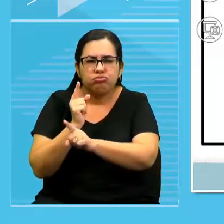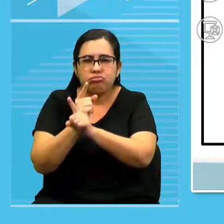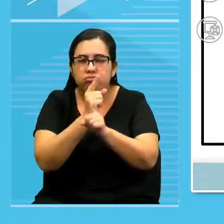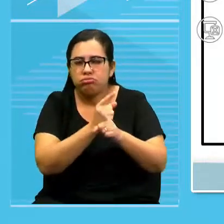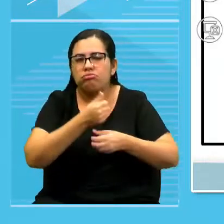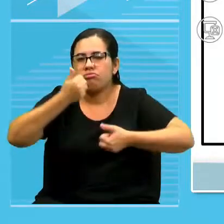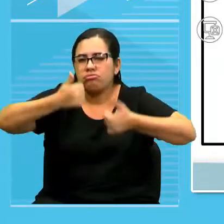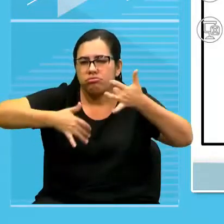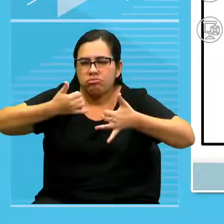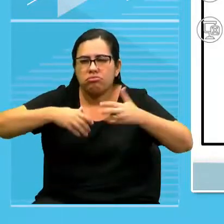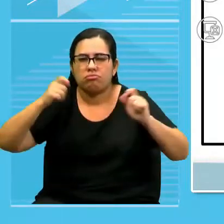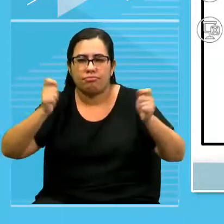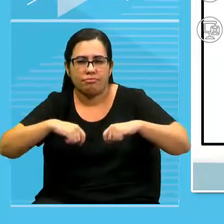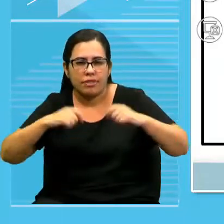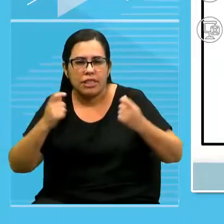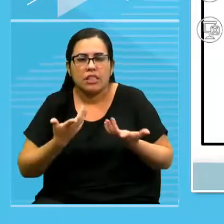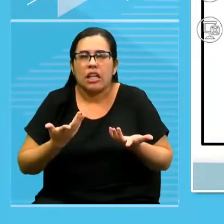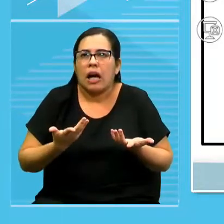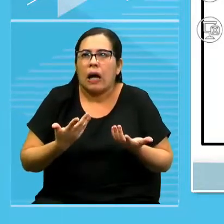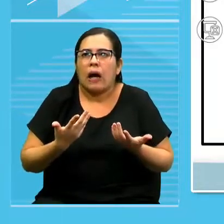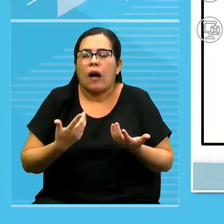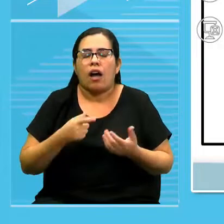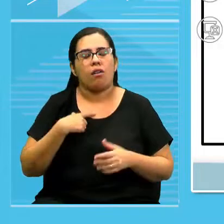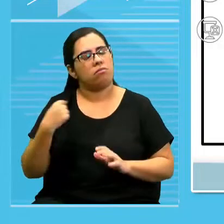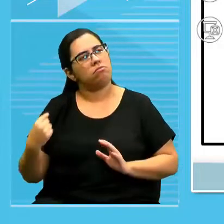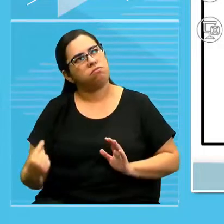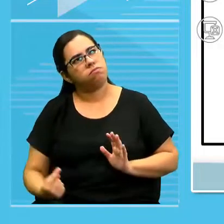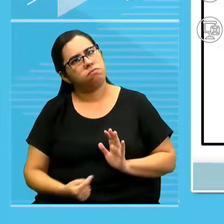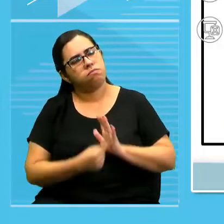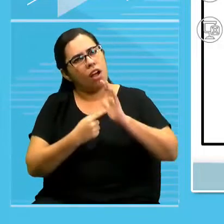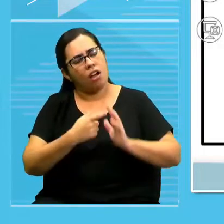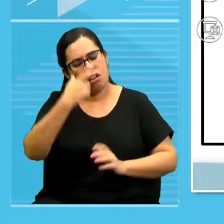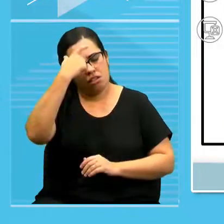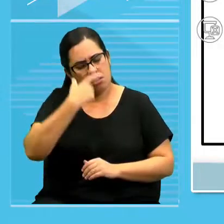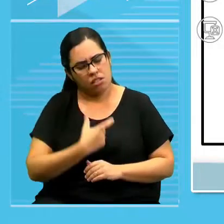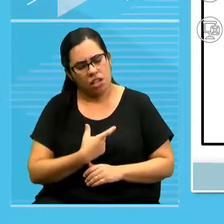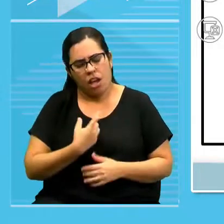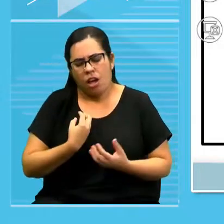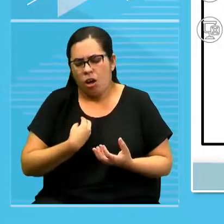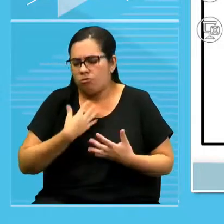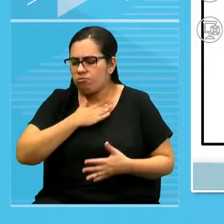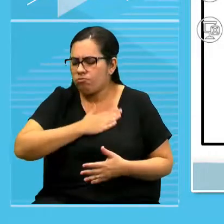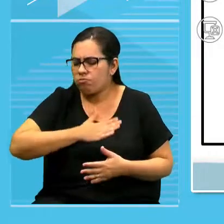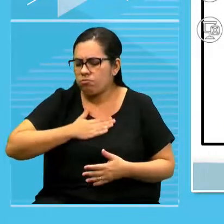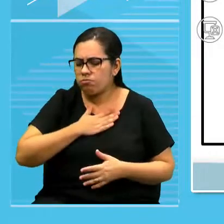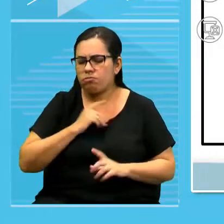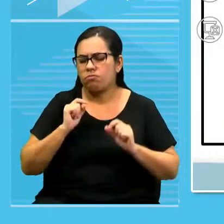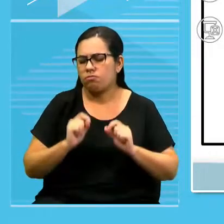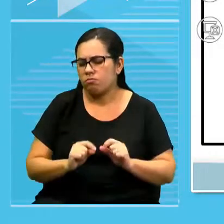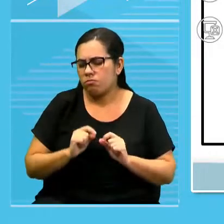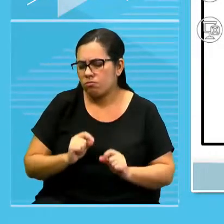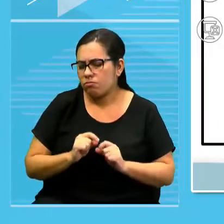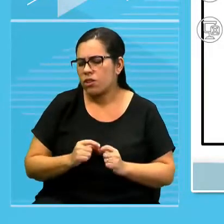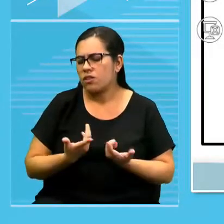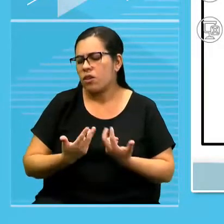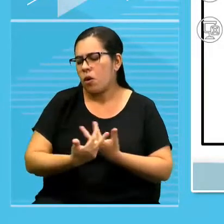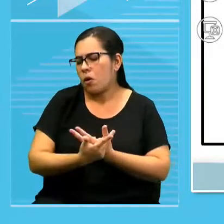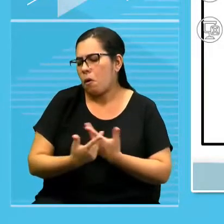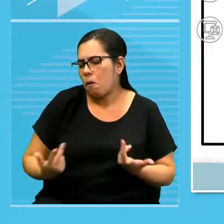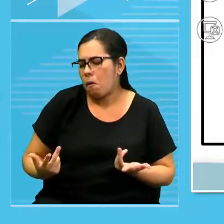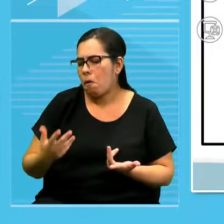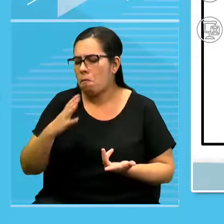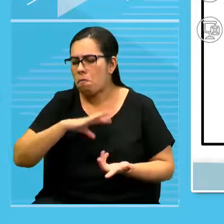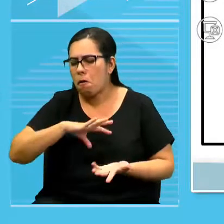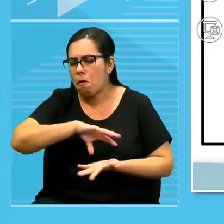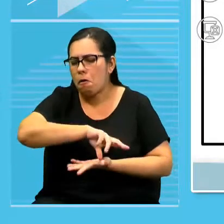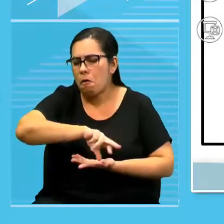sabe fazer bem isto identificar será que eu sou uma pessoa que eu tenho afinidades mais clara de humanas ou é